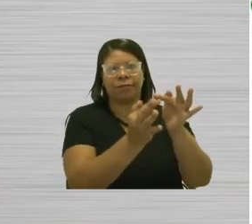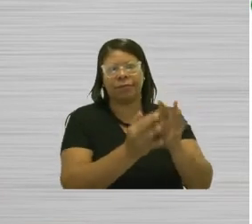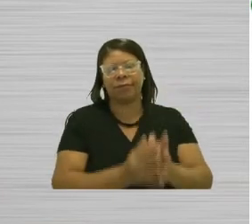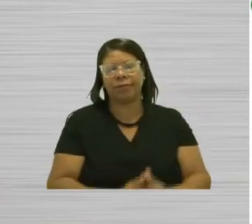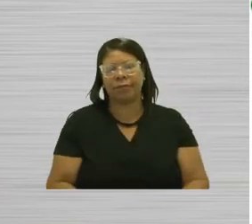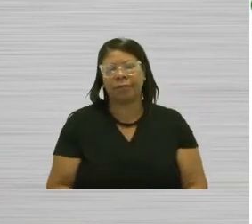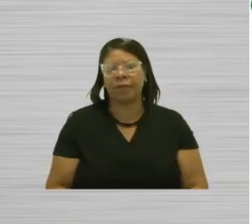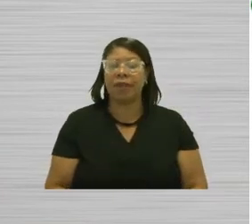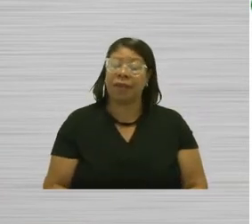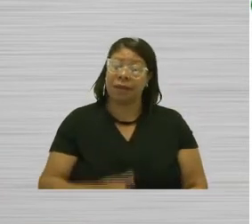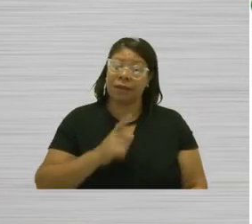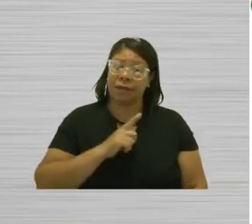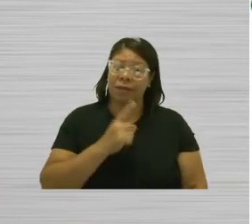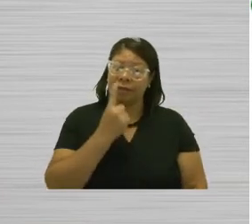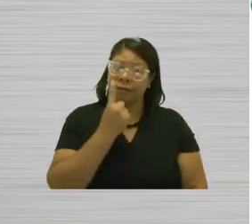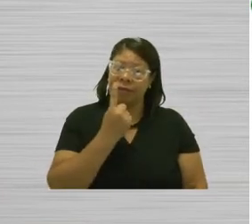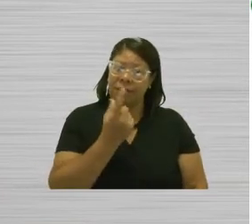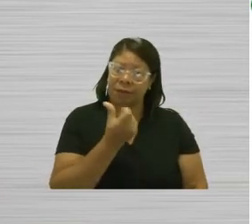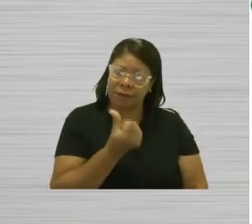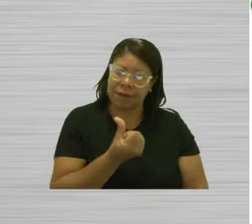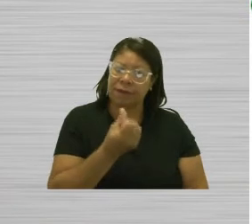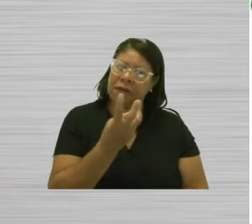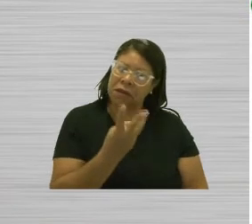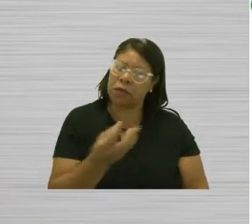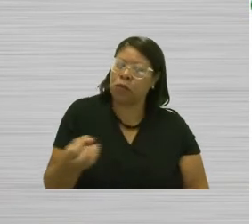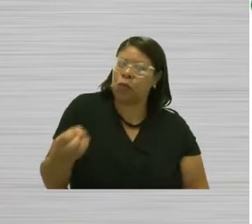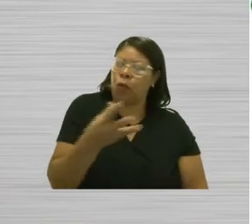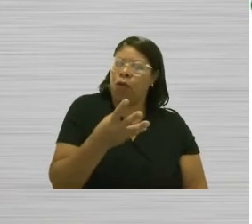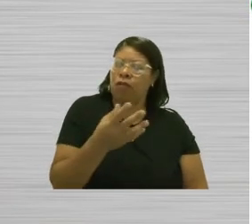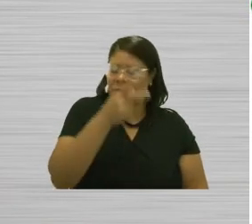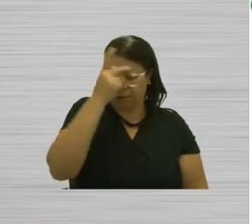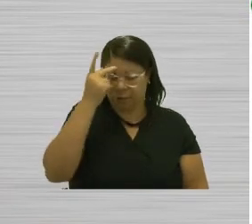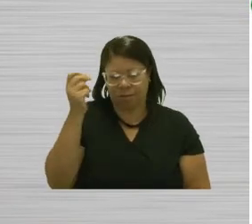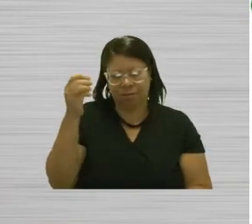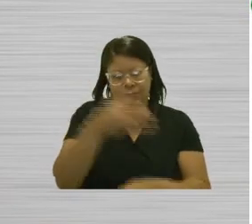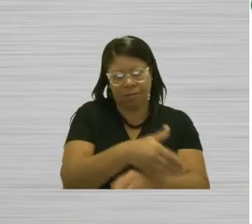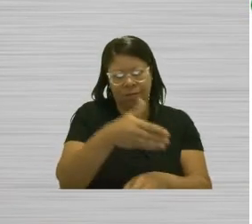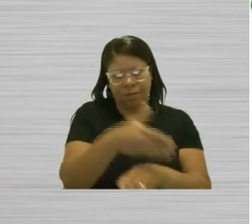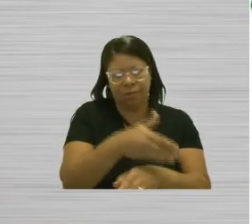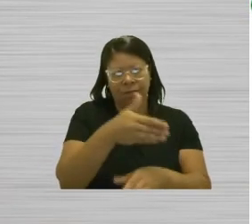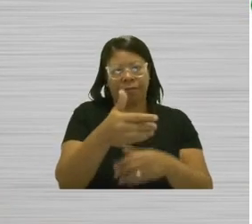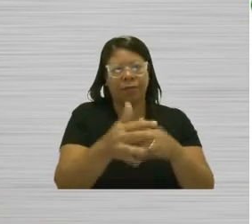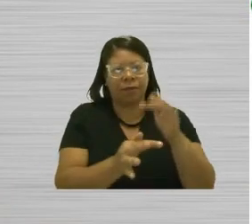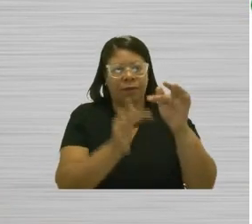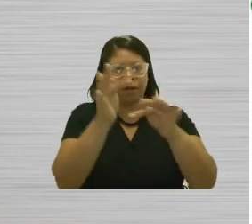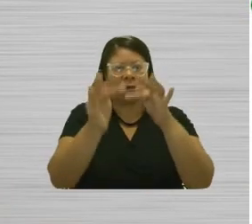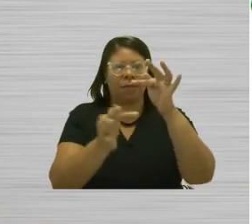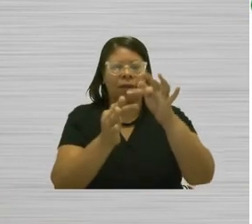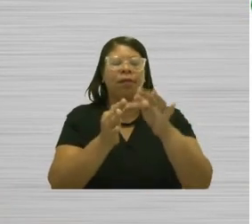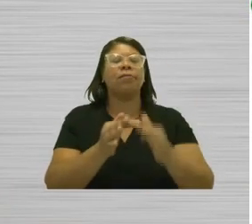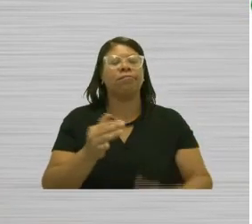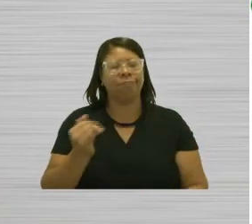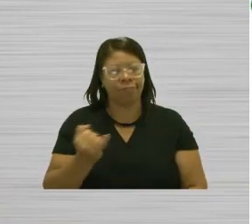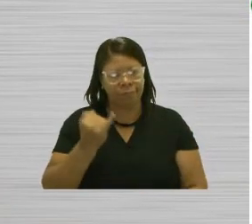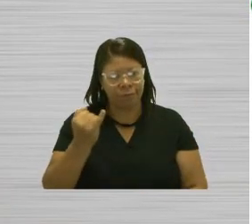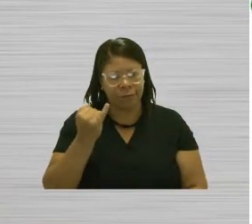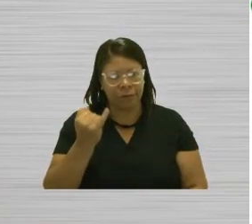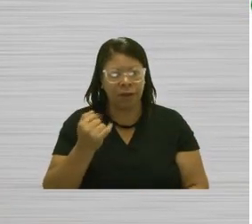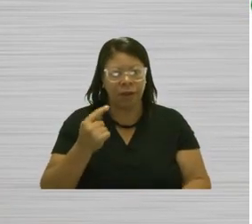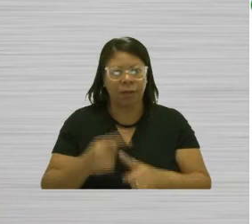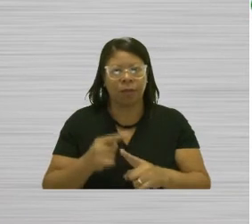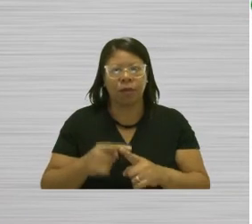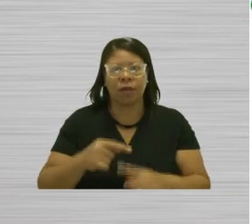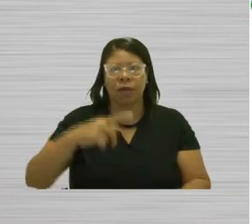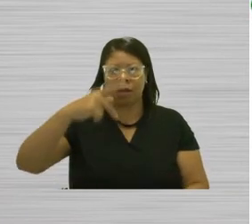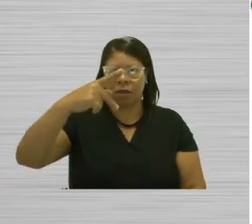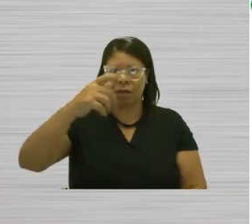admitidos 63 novos pacientes no serviço. E uma atividade que tem sido fortalecida pela gestão do PADO,